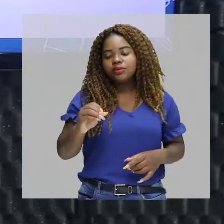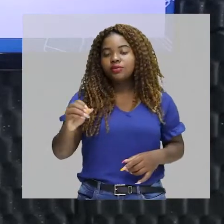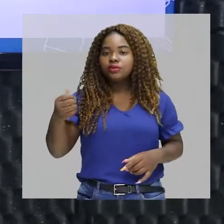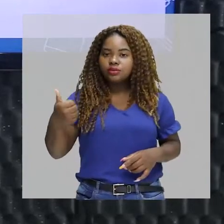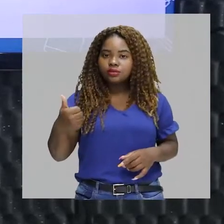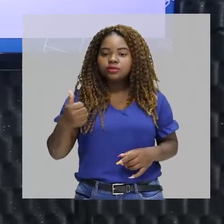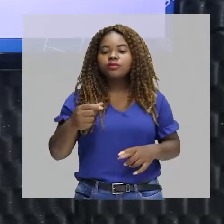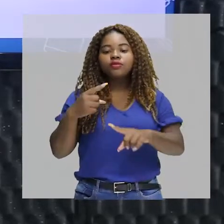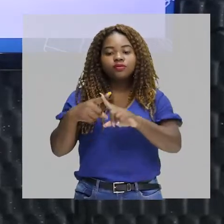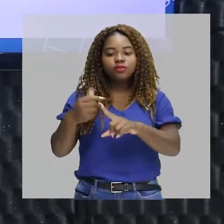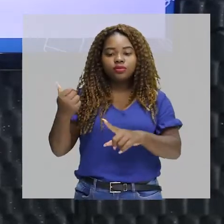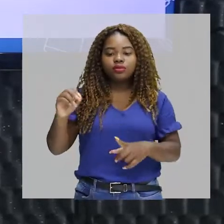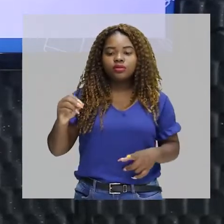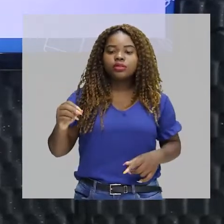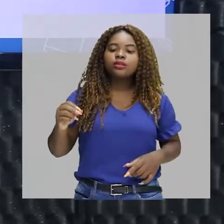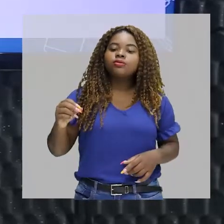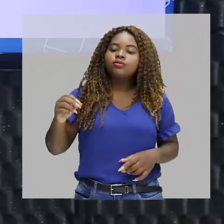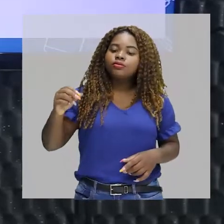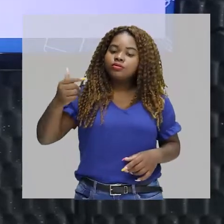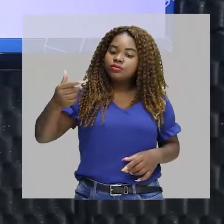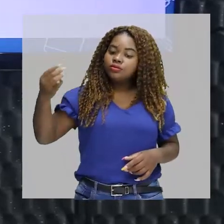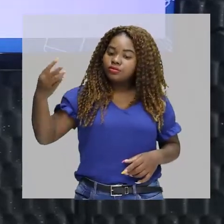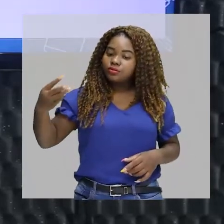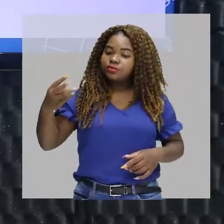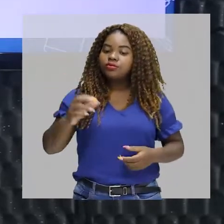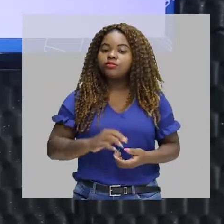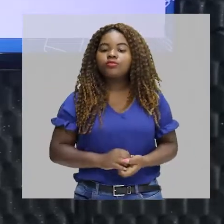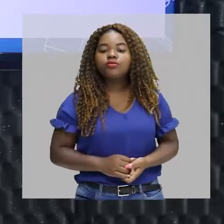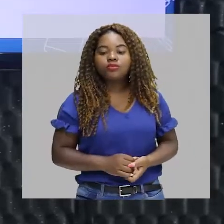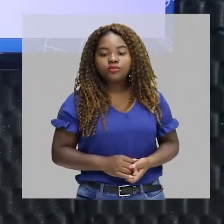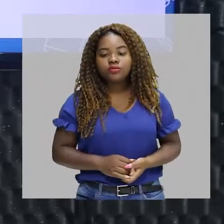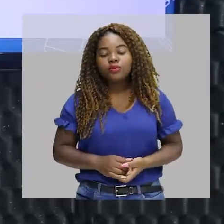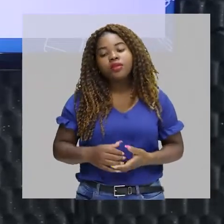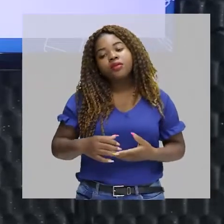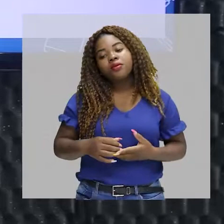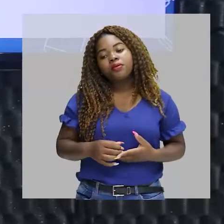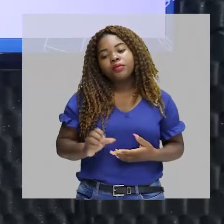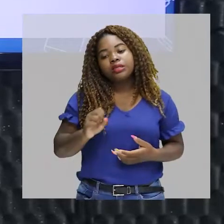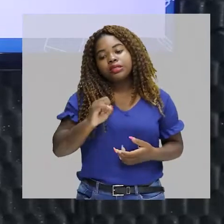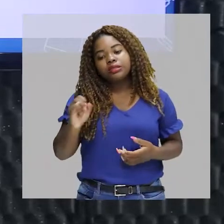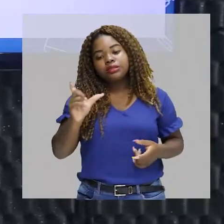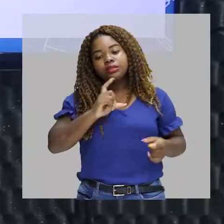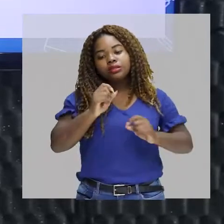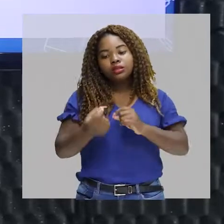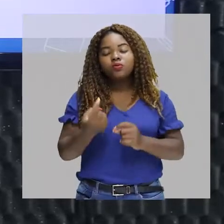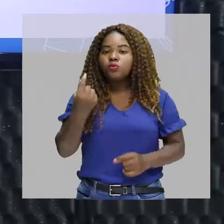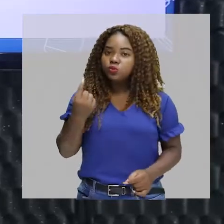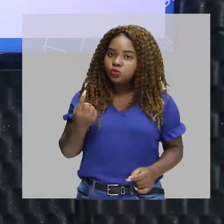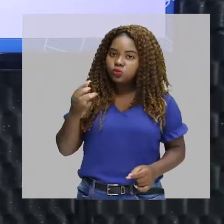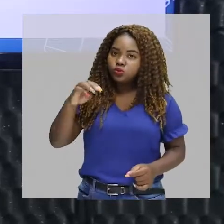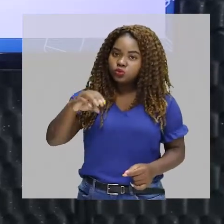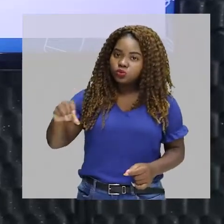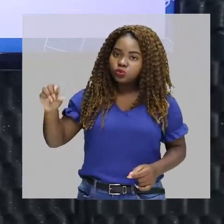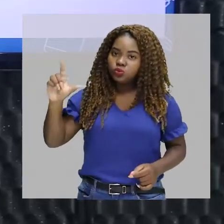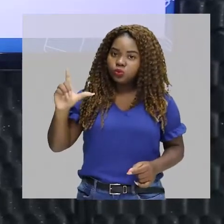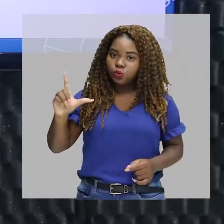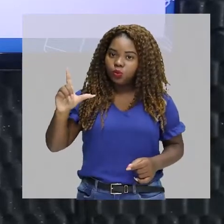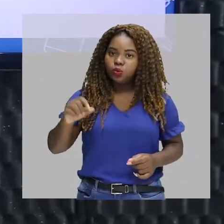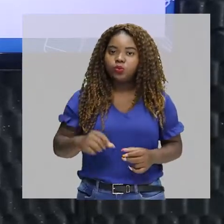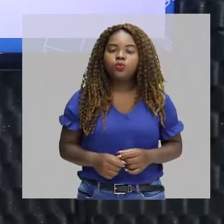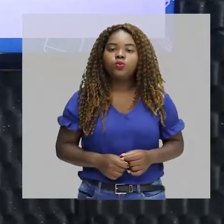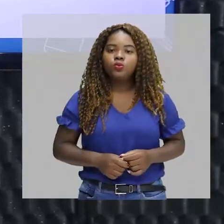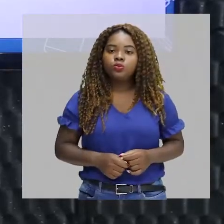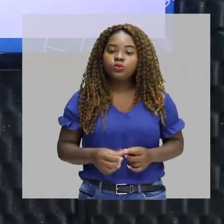3,01 vezes 10 elevado a 23. Agora, se nós temos 1 mol, ok? Ou seja,